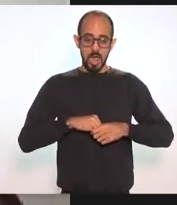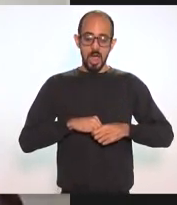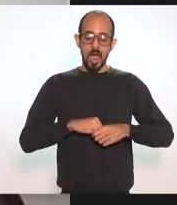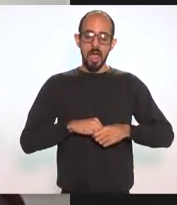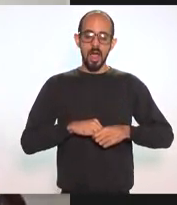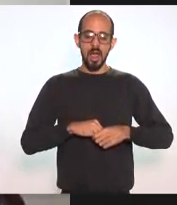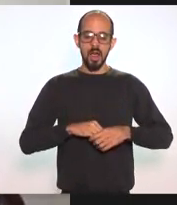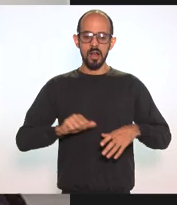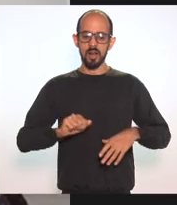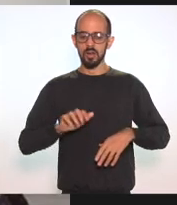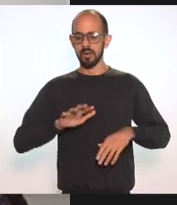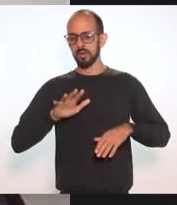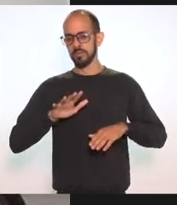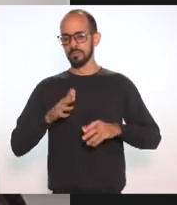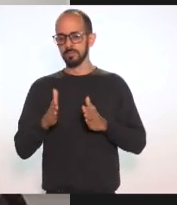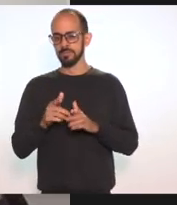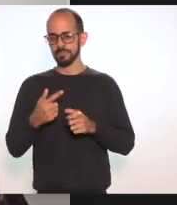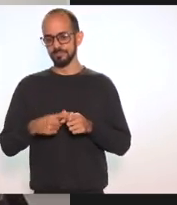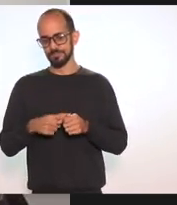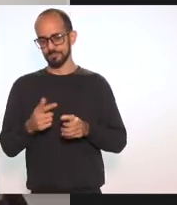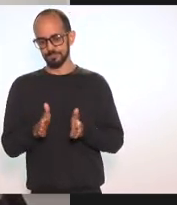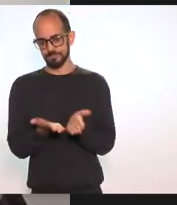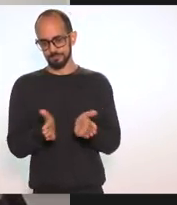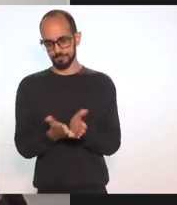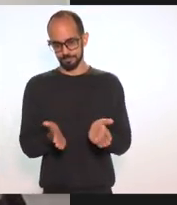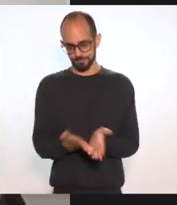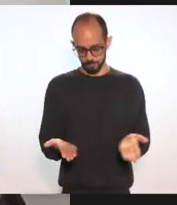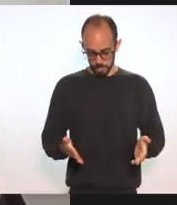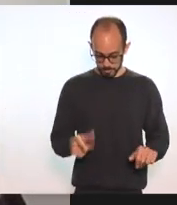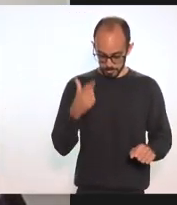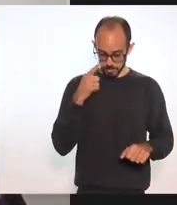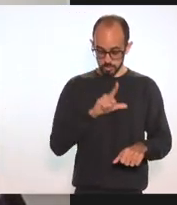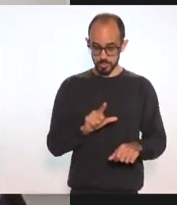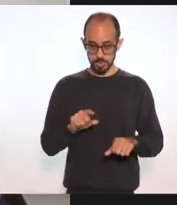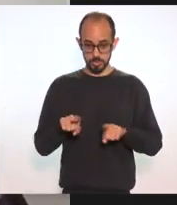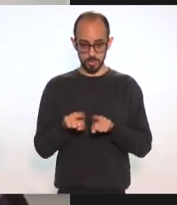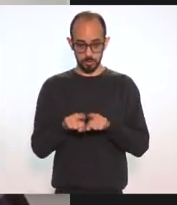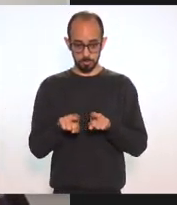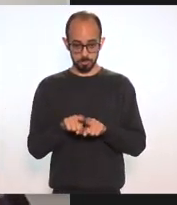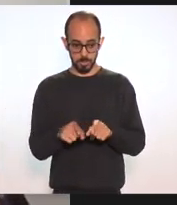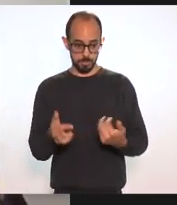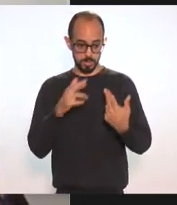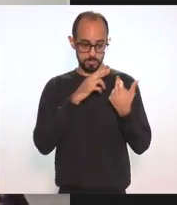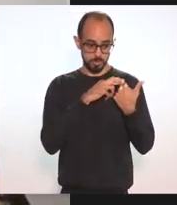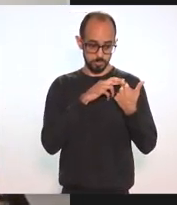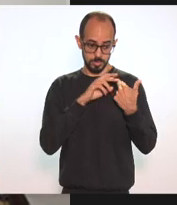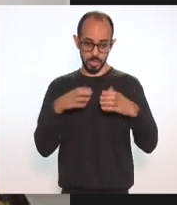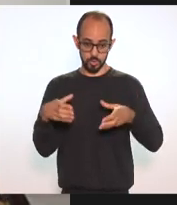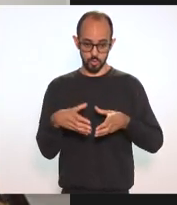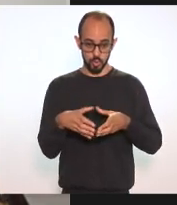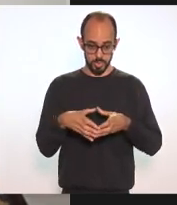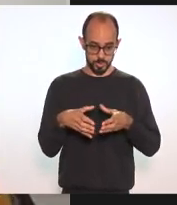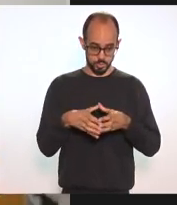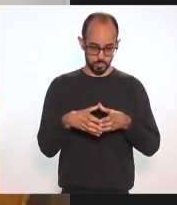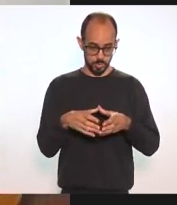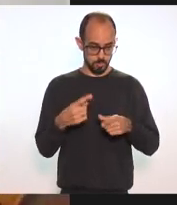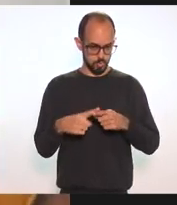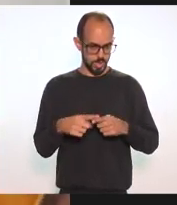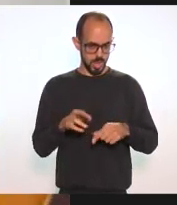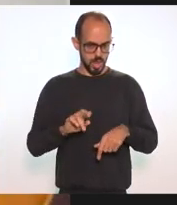com esse aporte financeiro e trazendo uma responsabilização coletiva, porque não foi à toa,